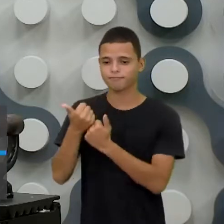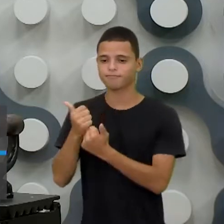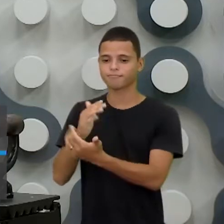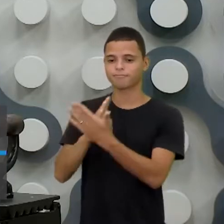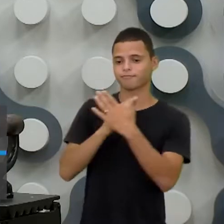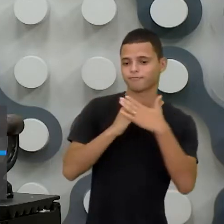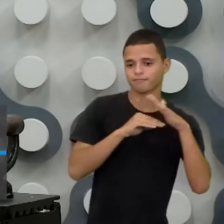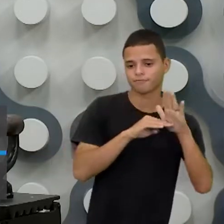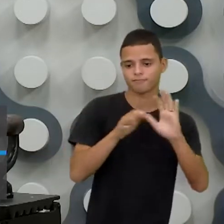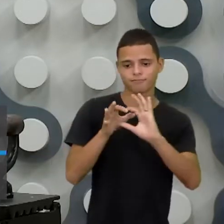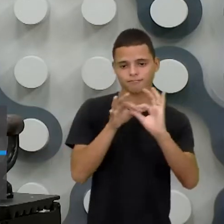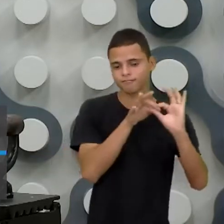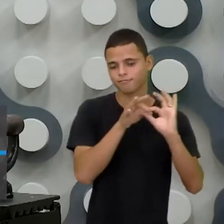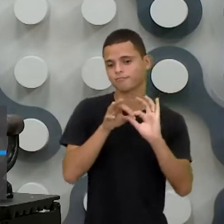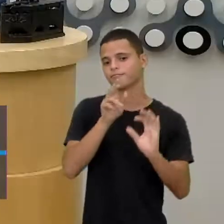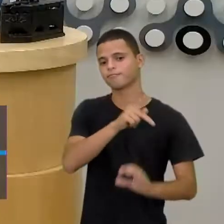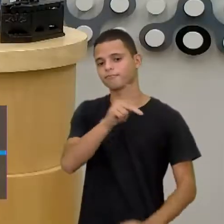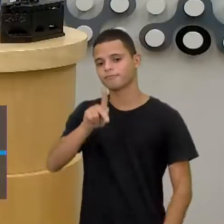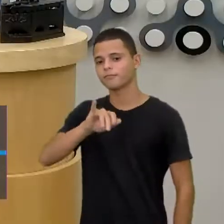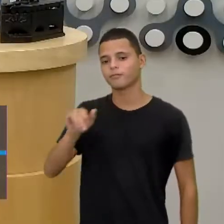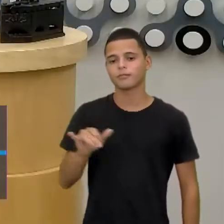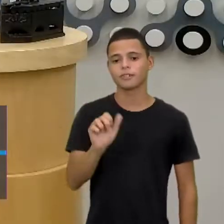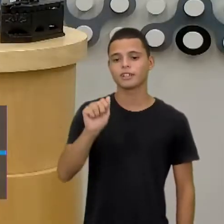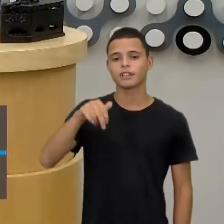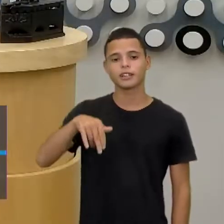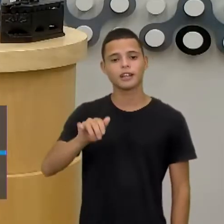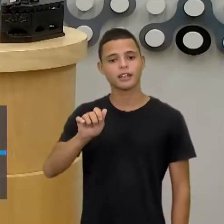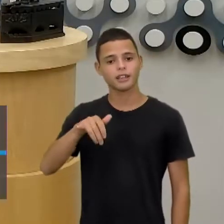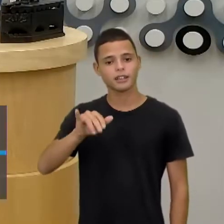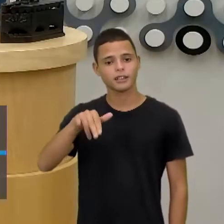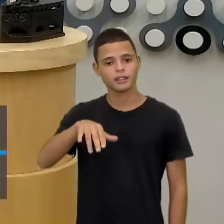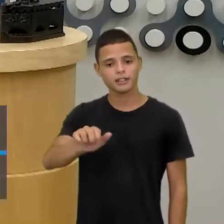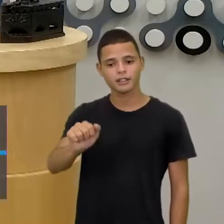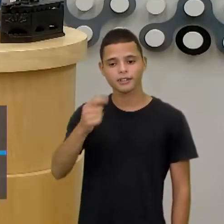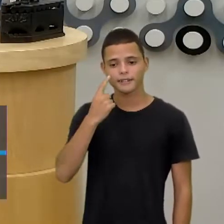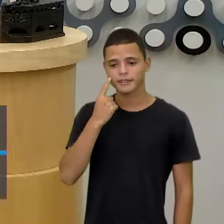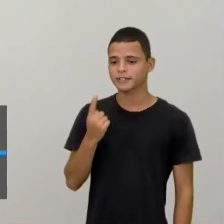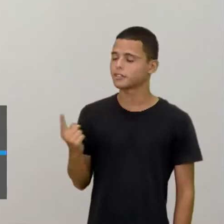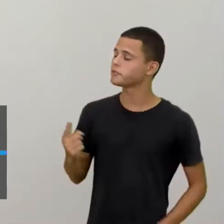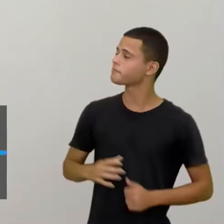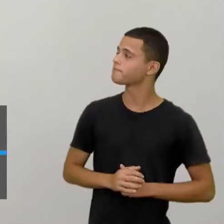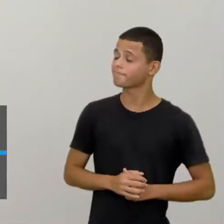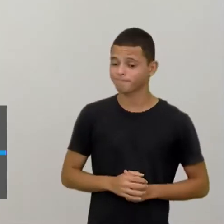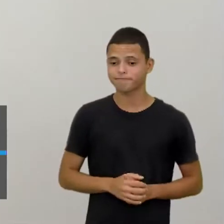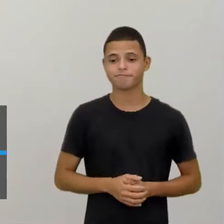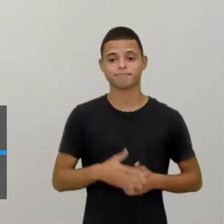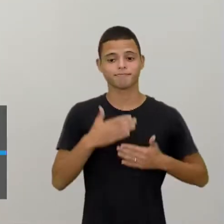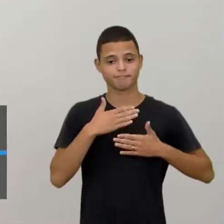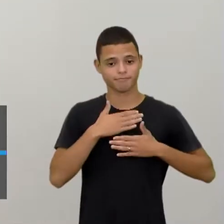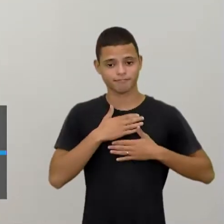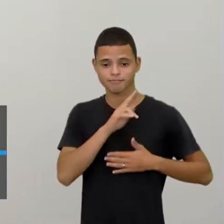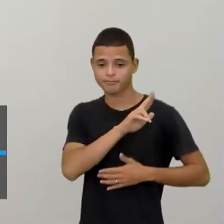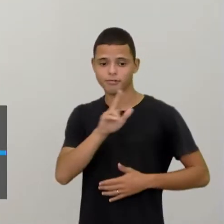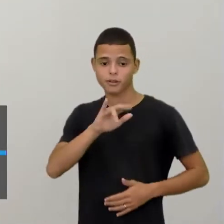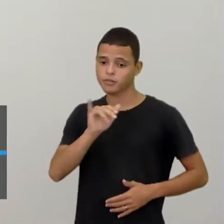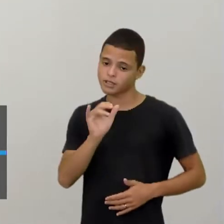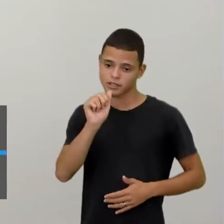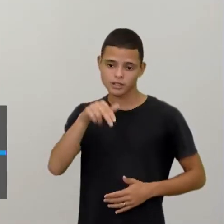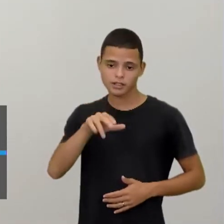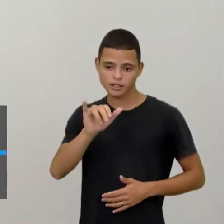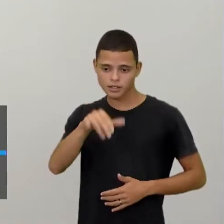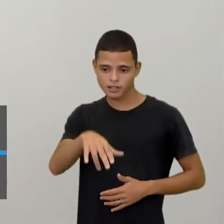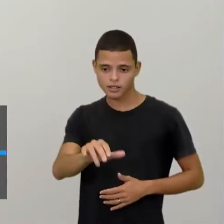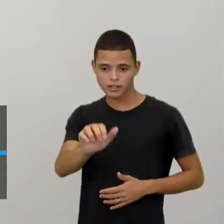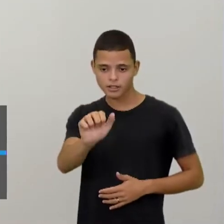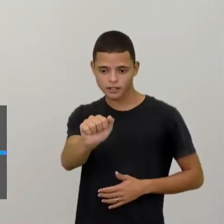está interligado, a professora Janaína. Olá, obrigada pelo convite, professora Elaine. Eu sou a professora Janaína Jardim, o meu